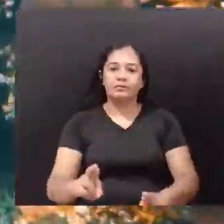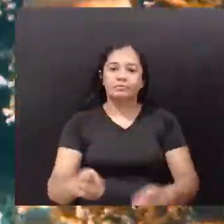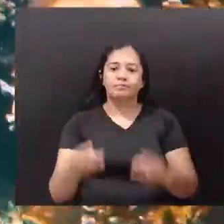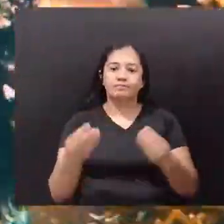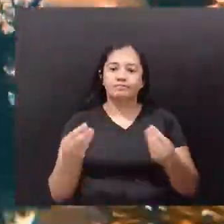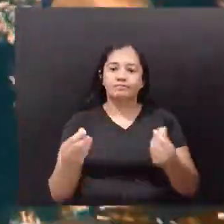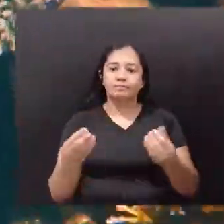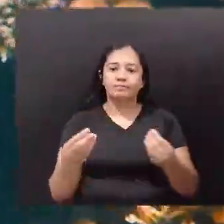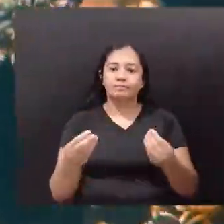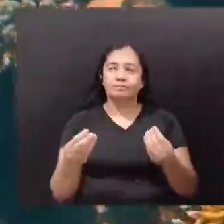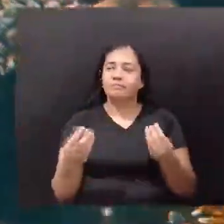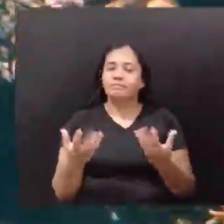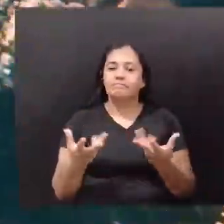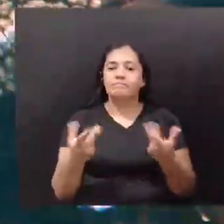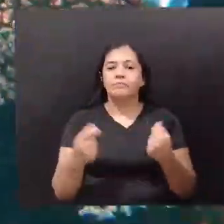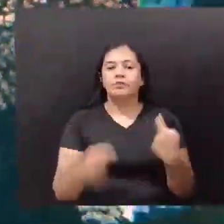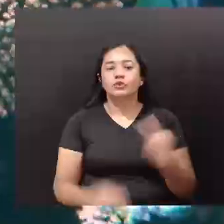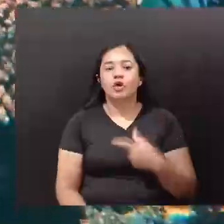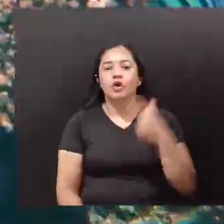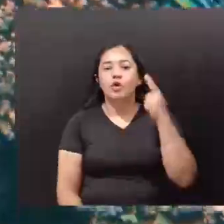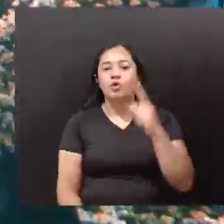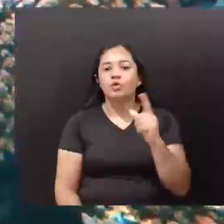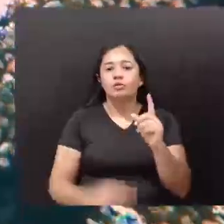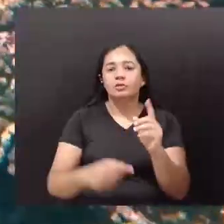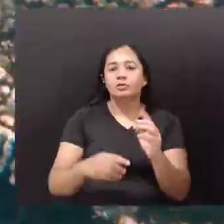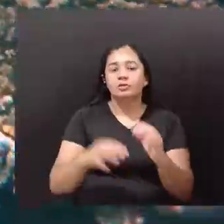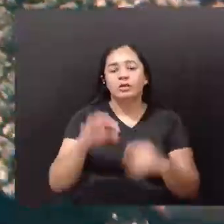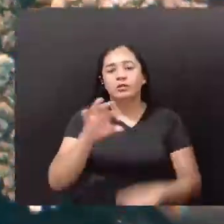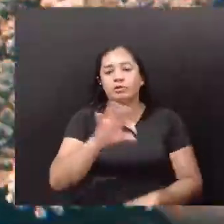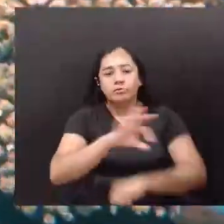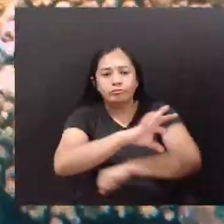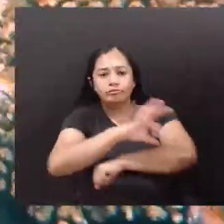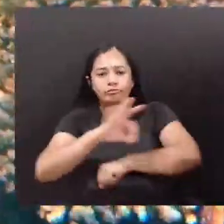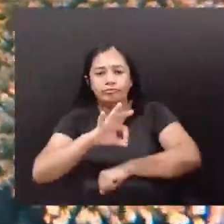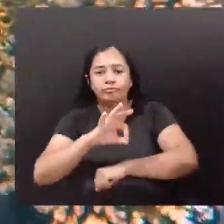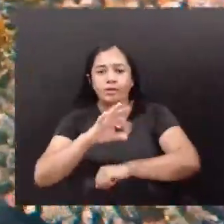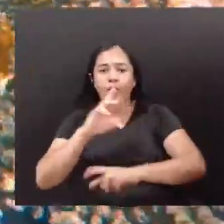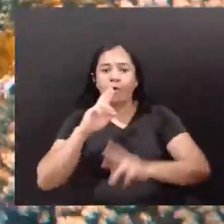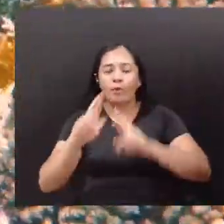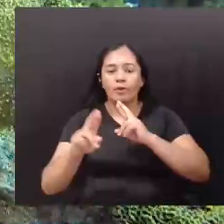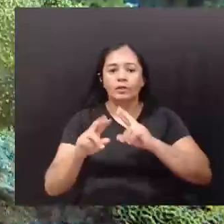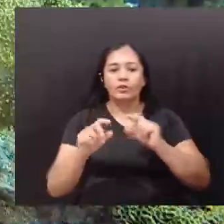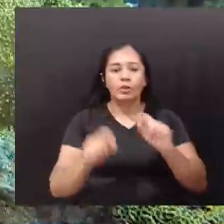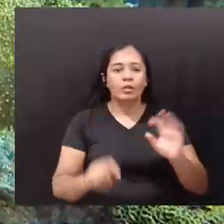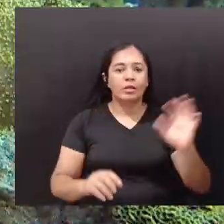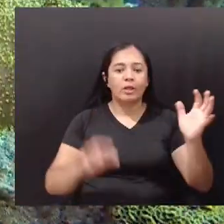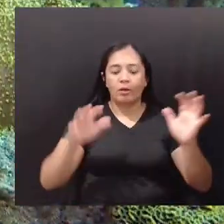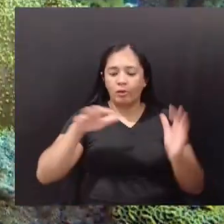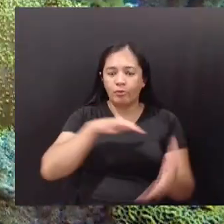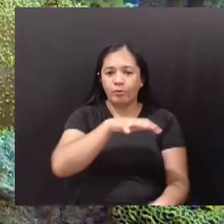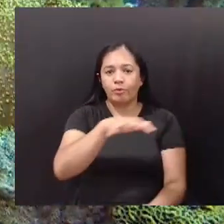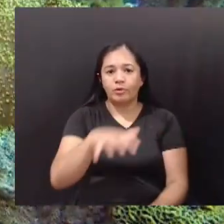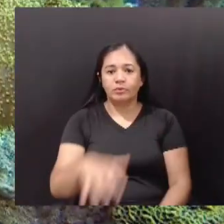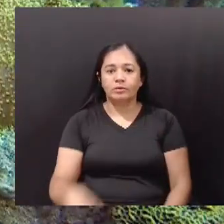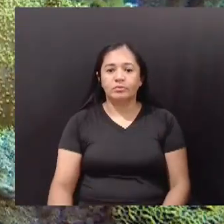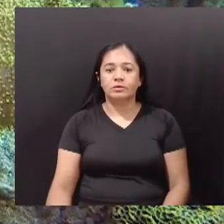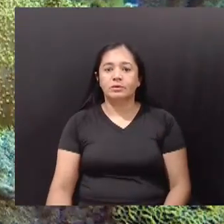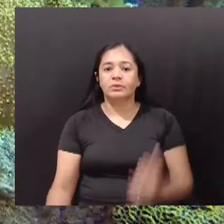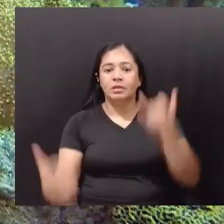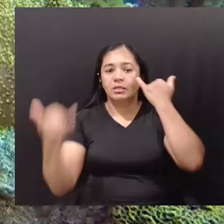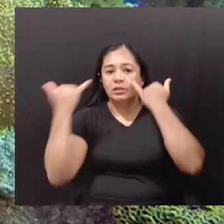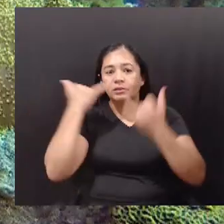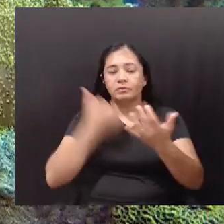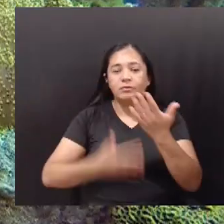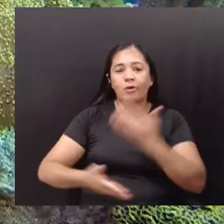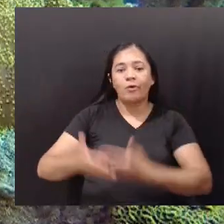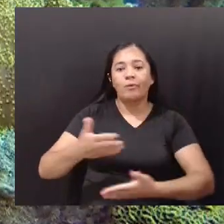mensurável mesmo, que a gente consegue medir para ter um resultado do que está acontecendo no mundo, é trazer essas informações e compartilhar. E os